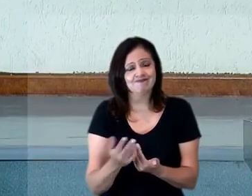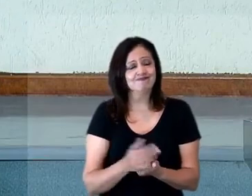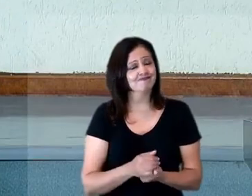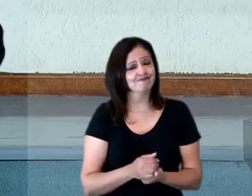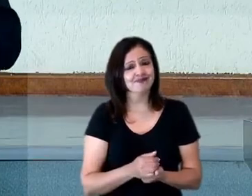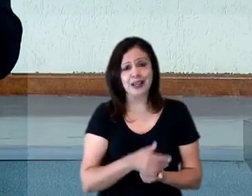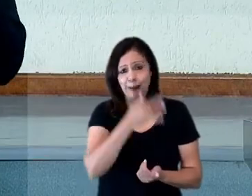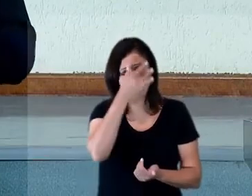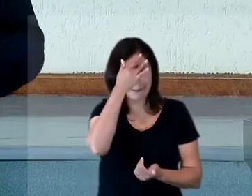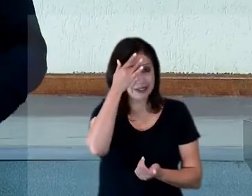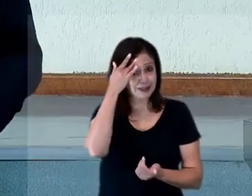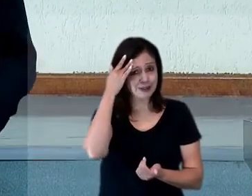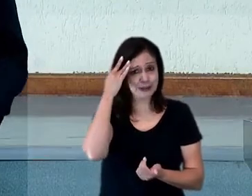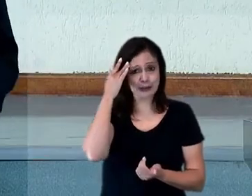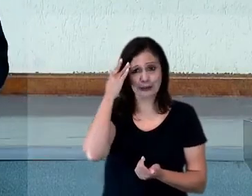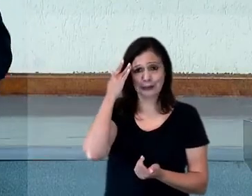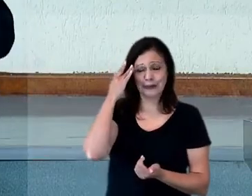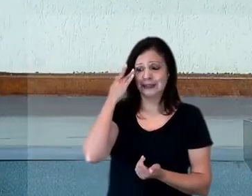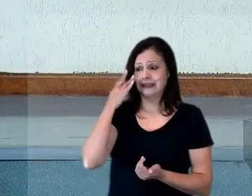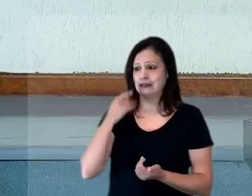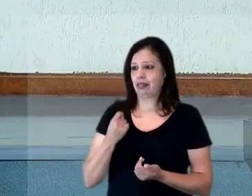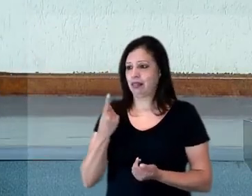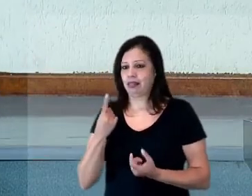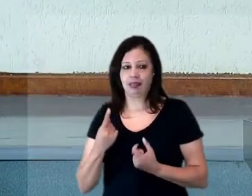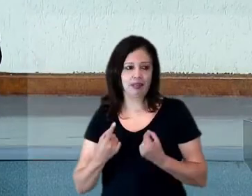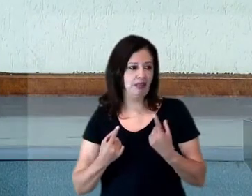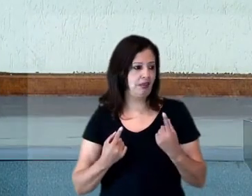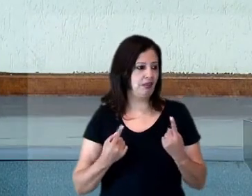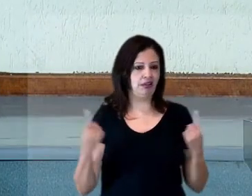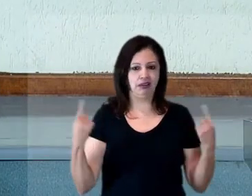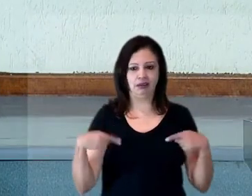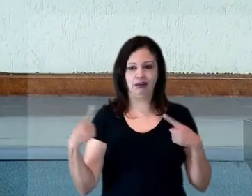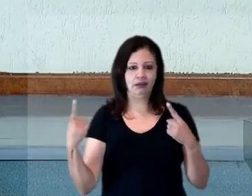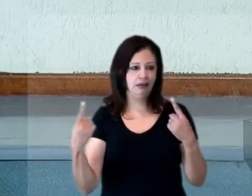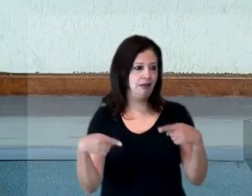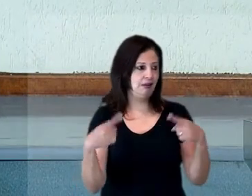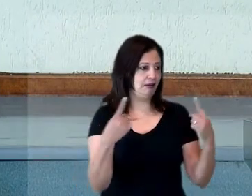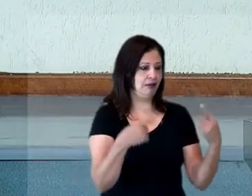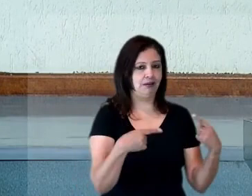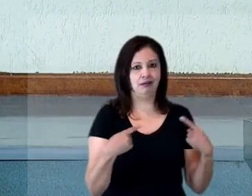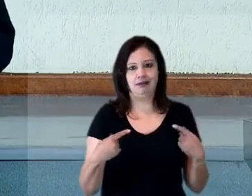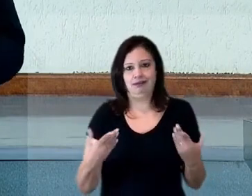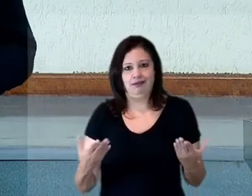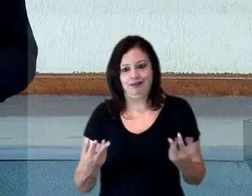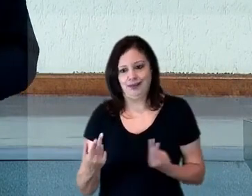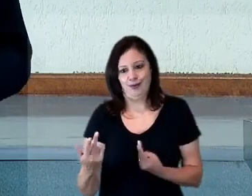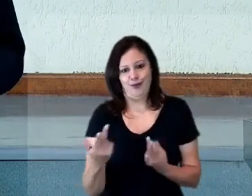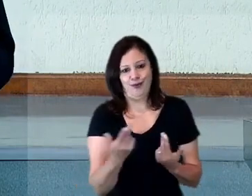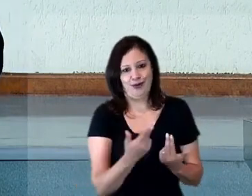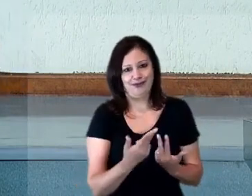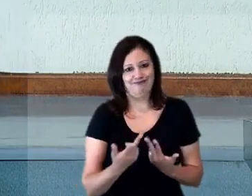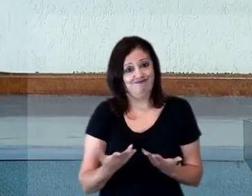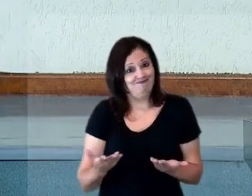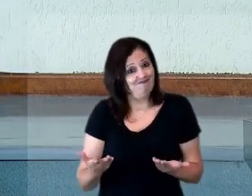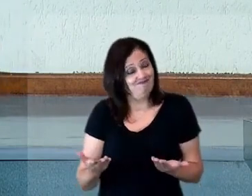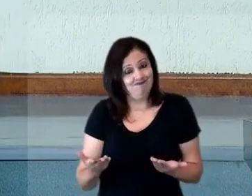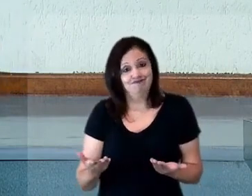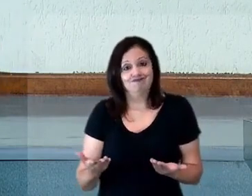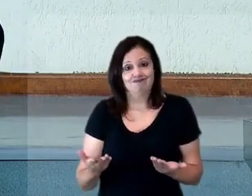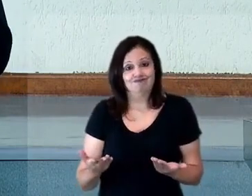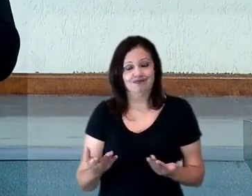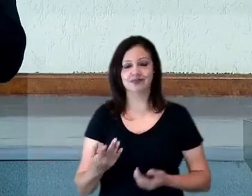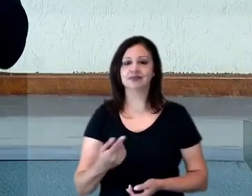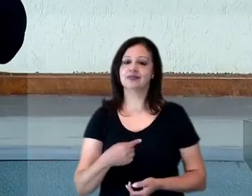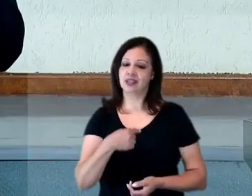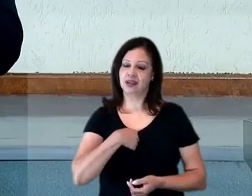frustramos pessoas, decepcionamos pessoas, discordamos de pessoas. Nessa linha, onde